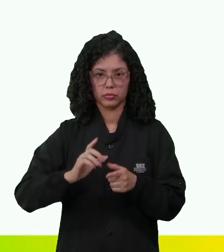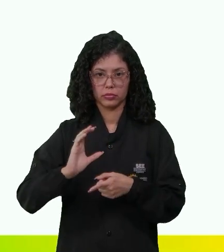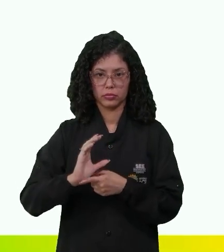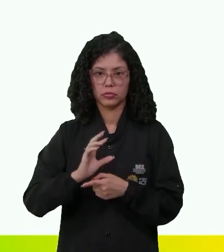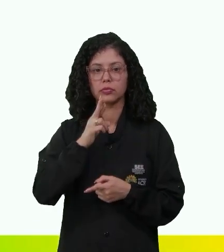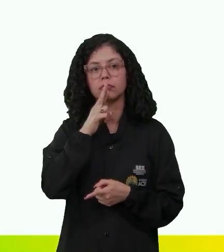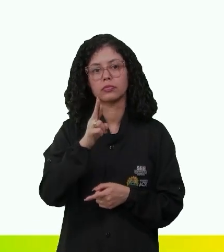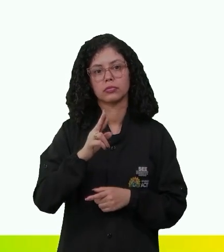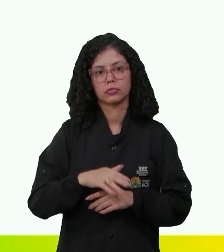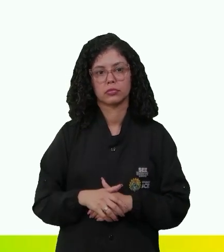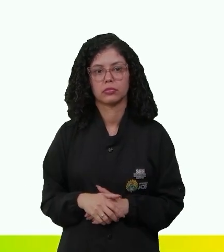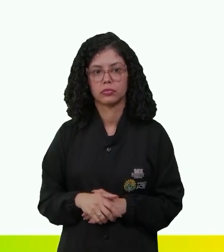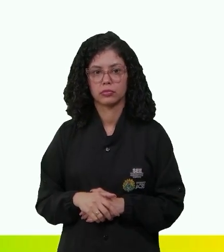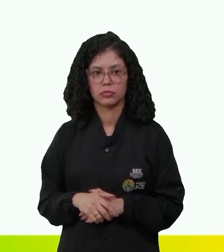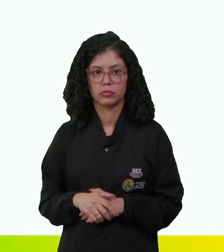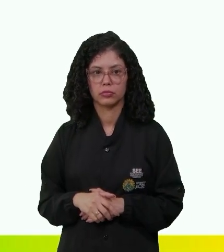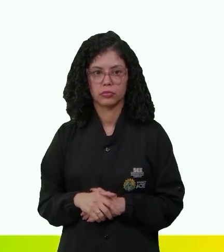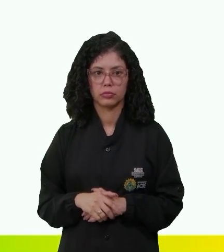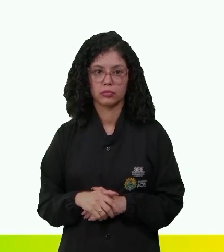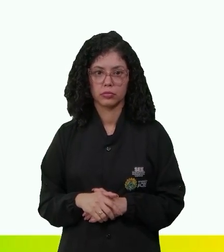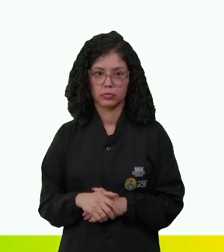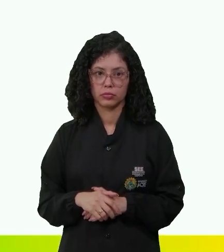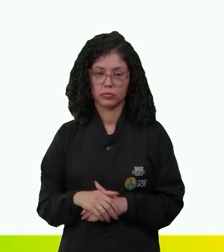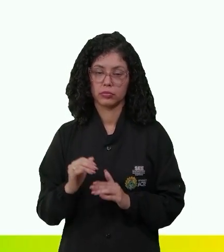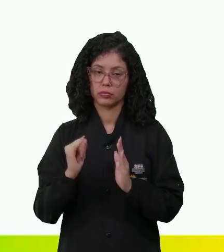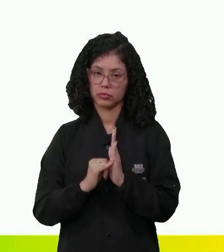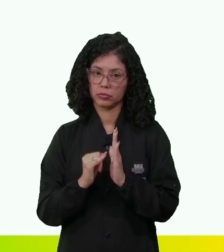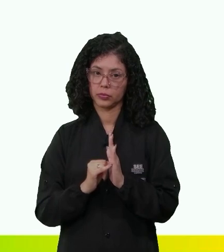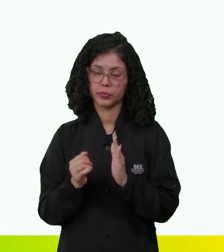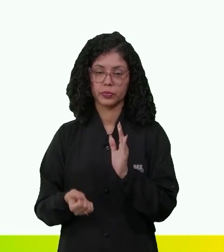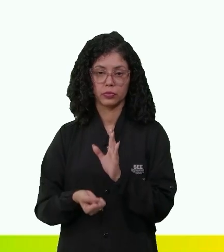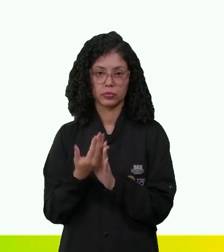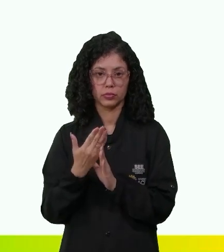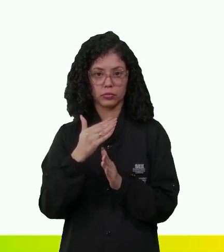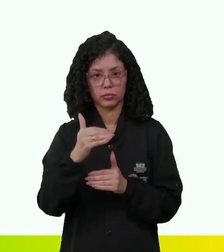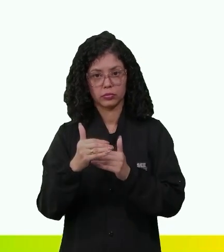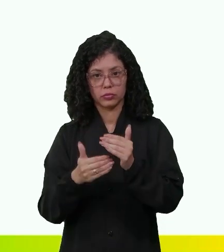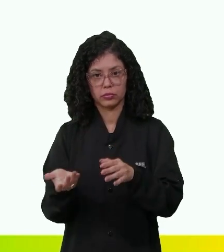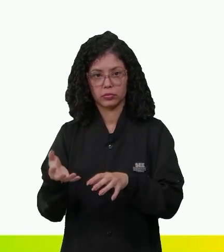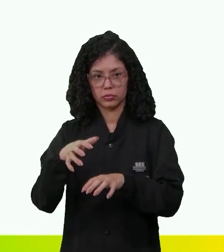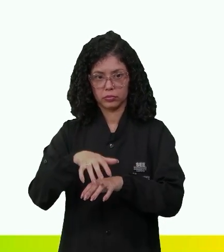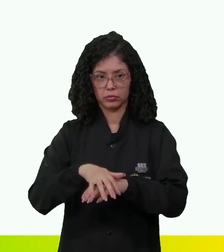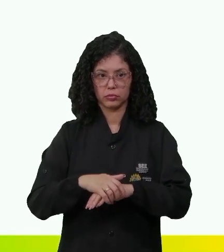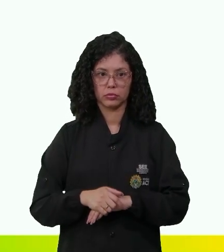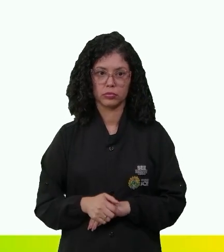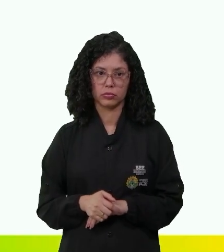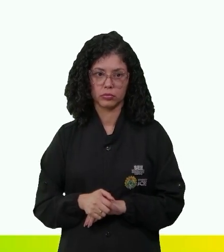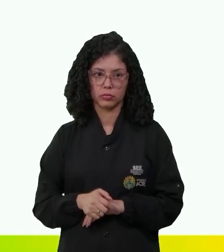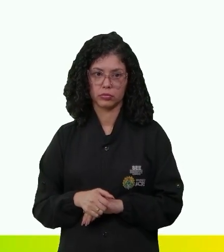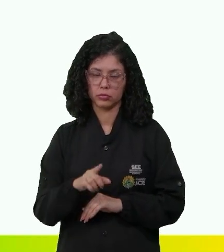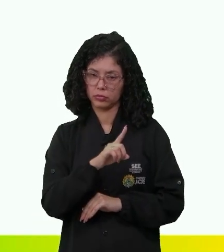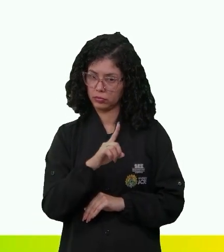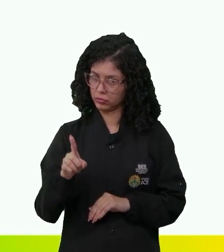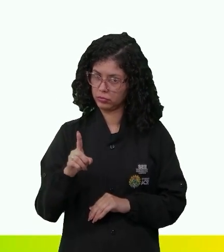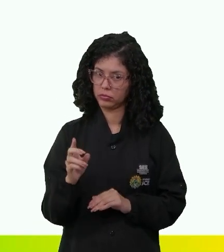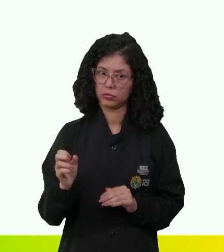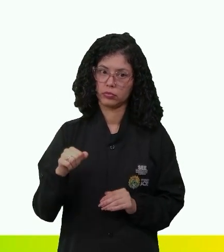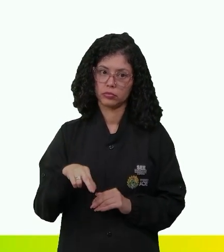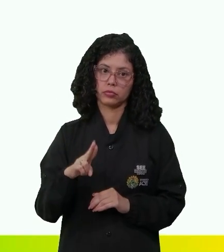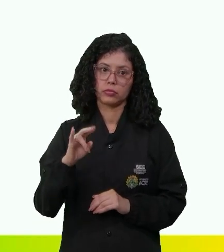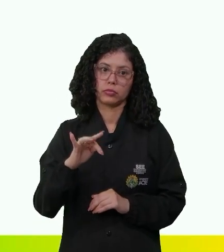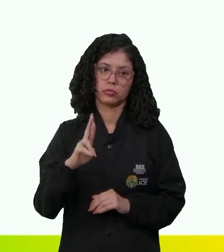como gabarito. A unidade institucional foi construída ao longo do período colonial. Não. A